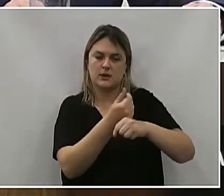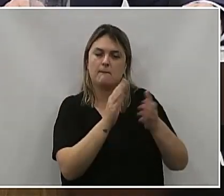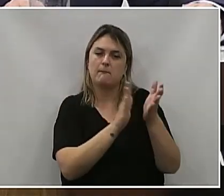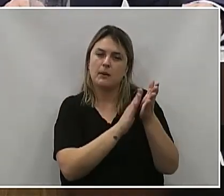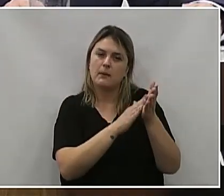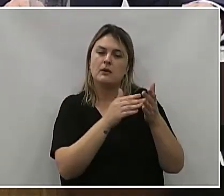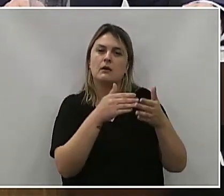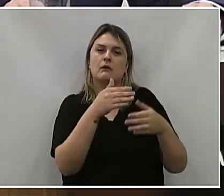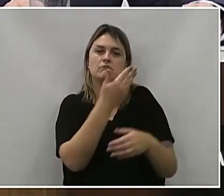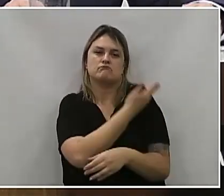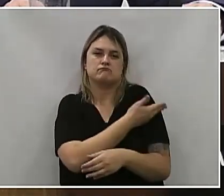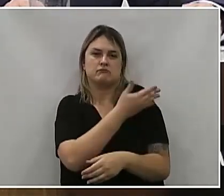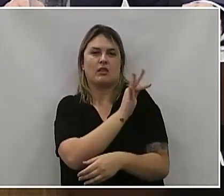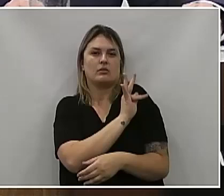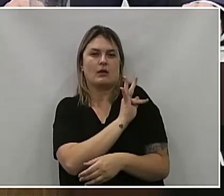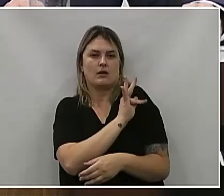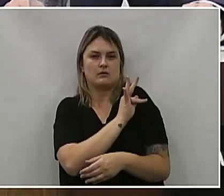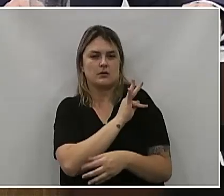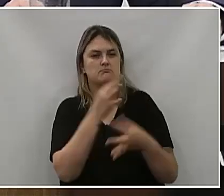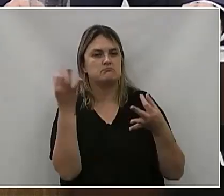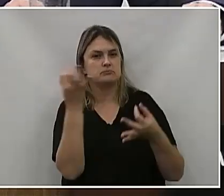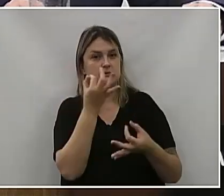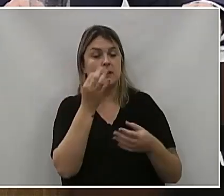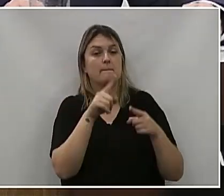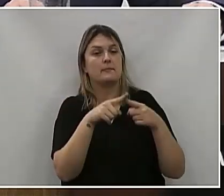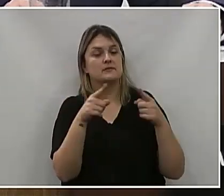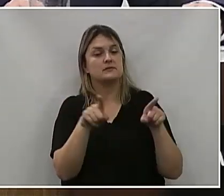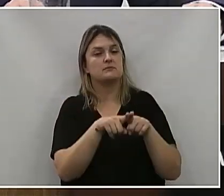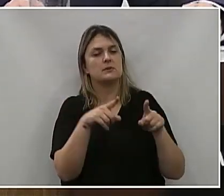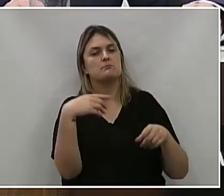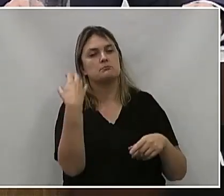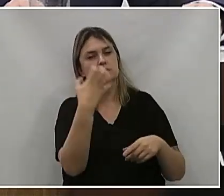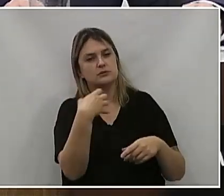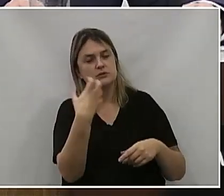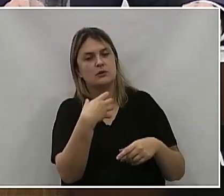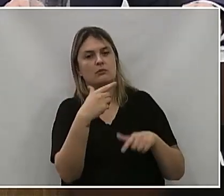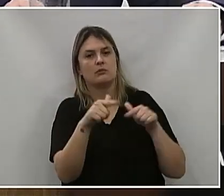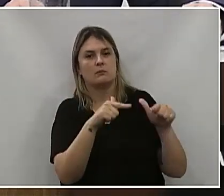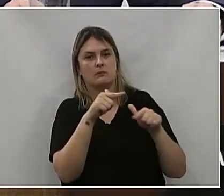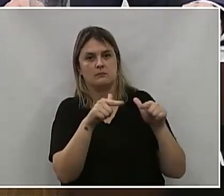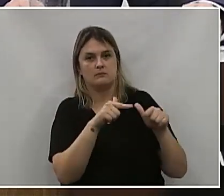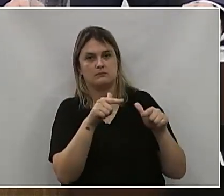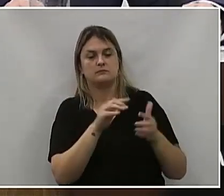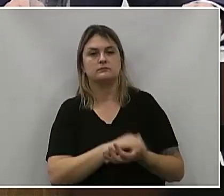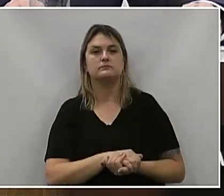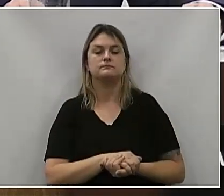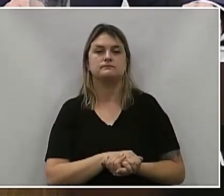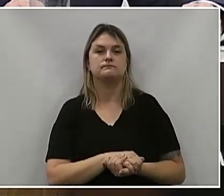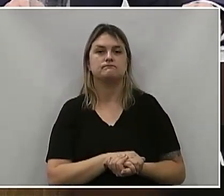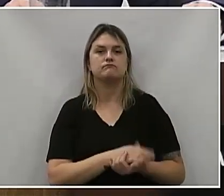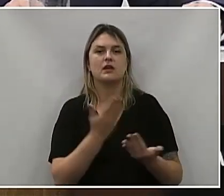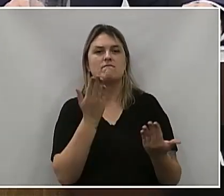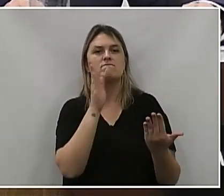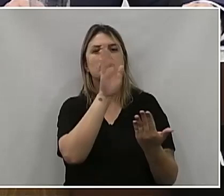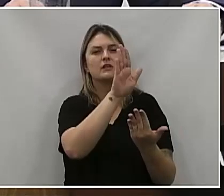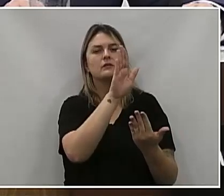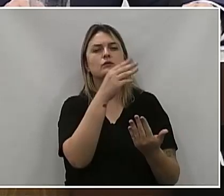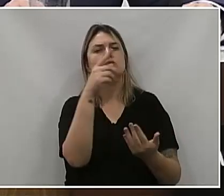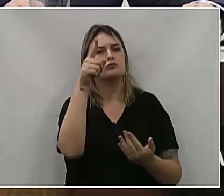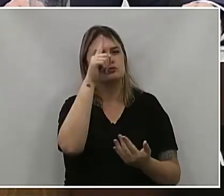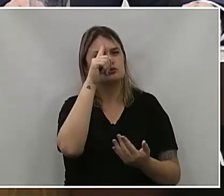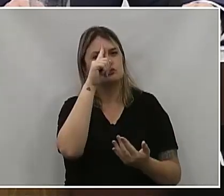as habilidades técnicas exemplares dos contadores, mas também sua paixão por seu trabalho. Eles enfrentam